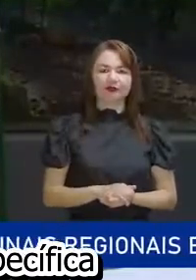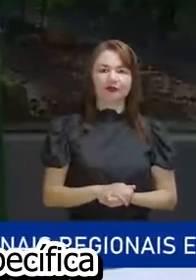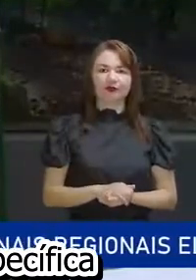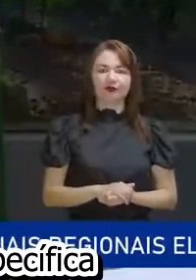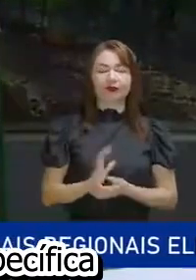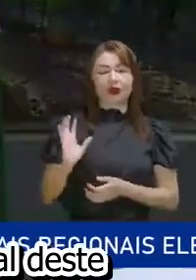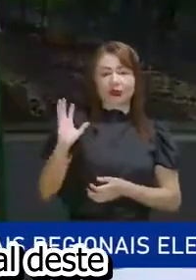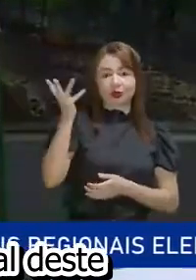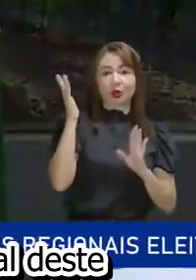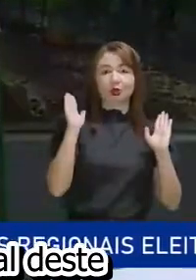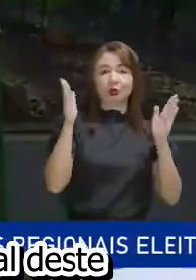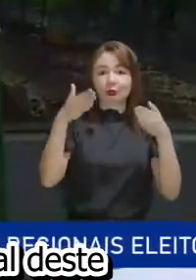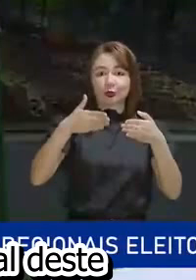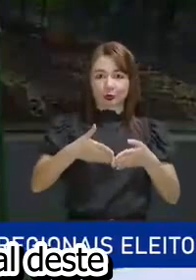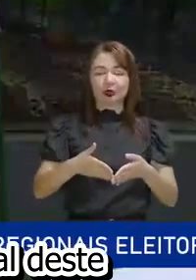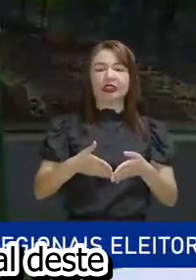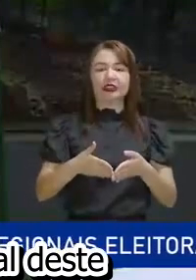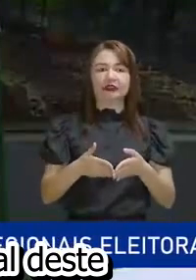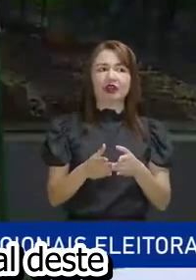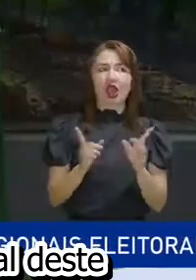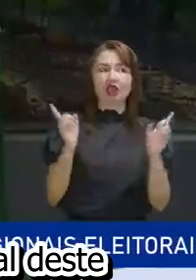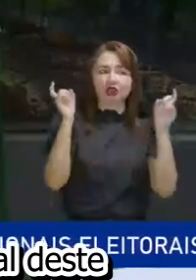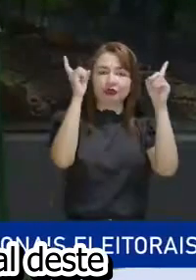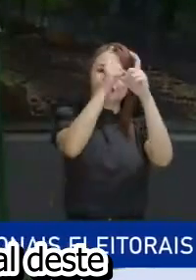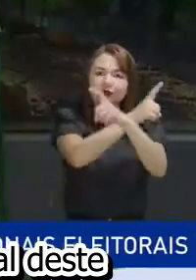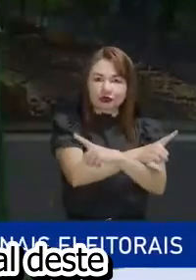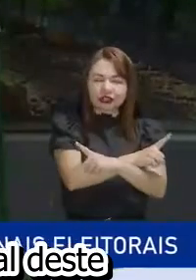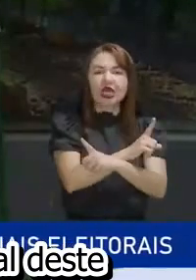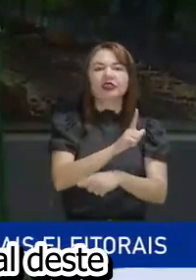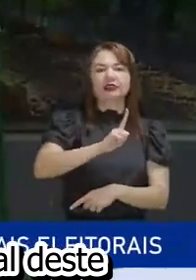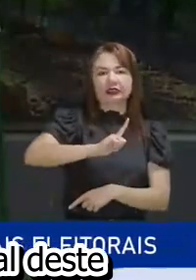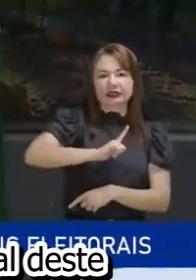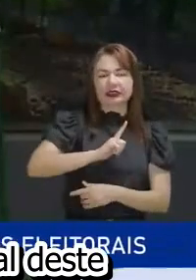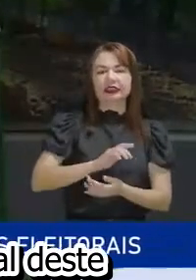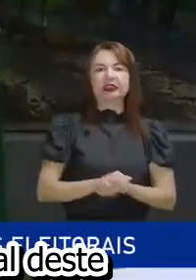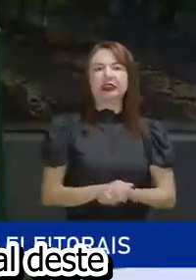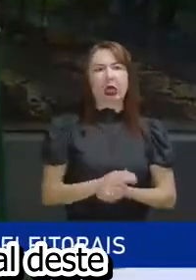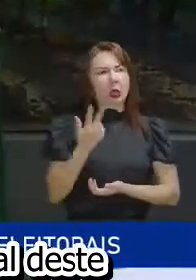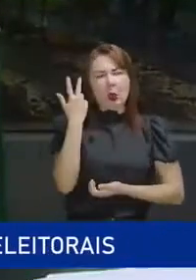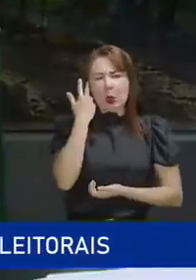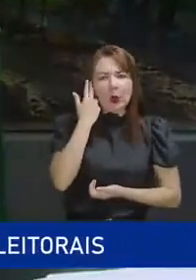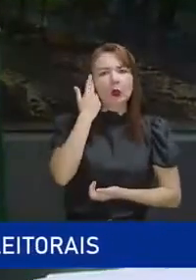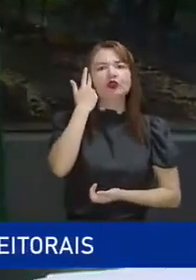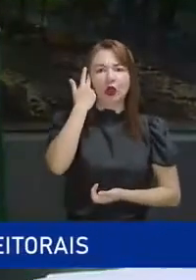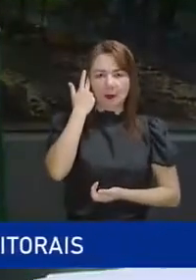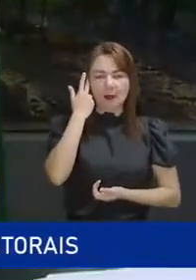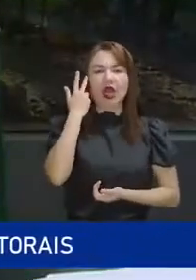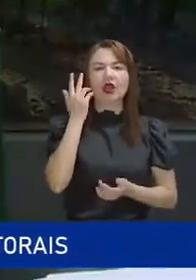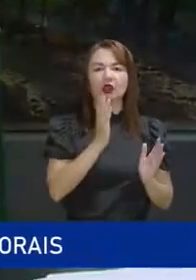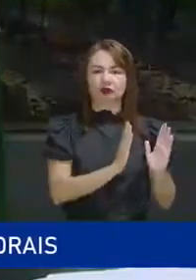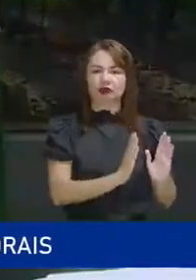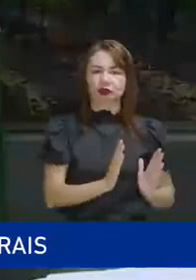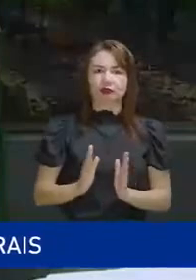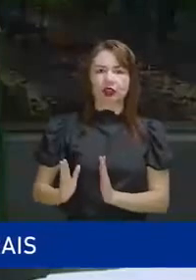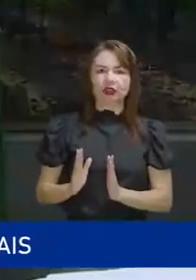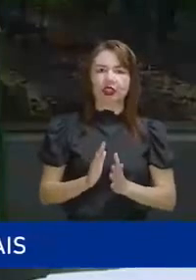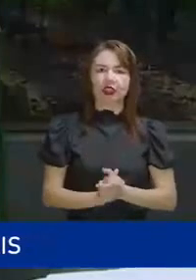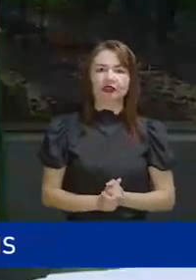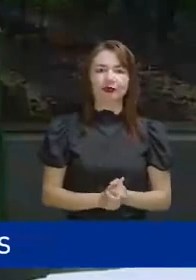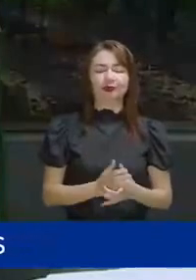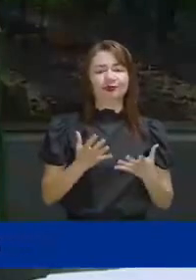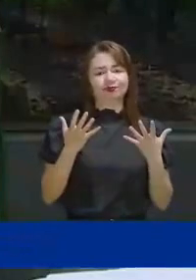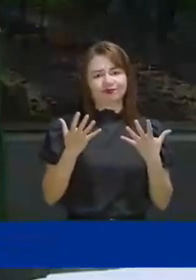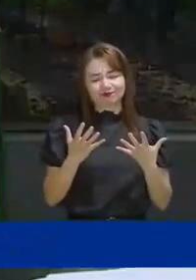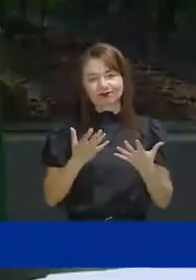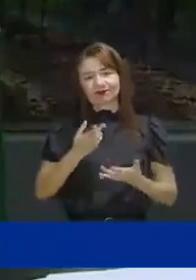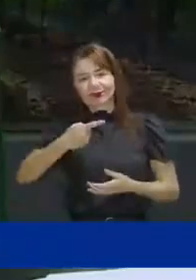solução específica de eventuais dificuldades que se ponham no fluxo natural deste processo. Eu desejo a